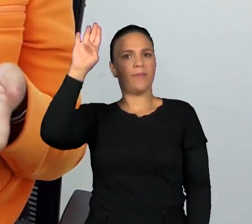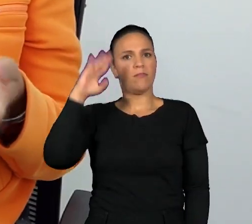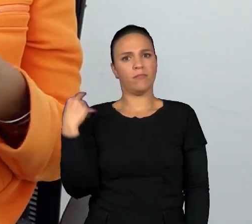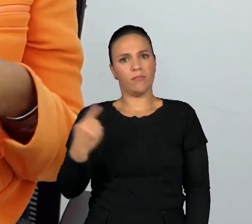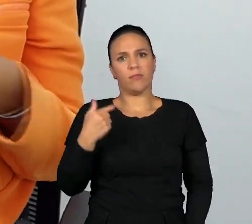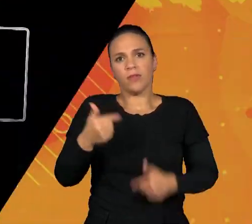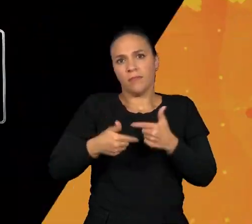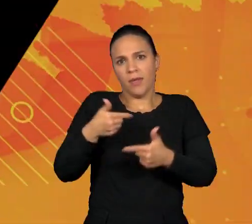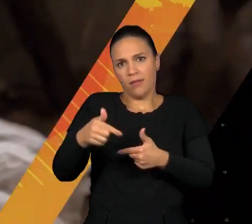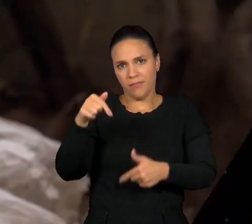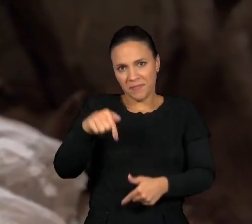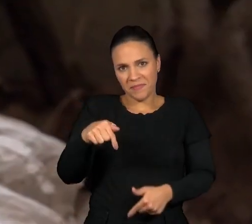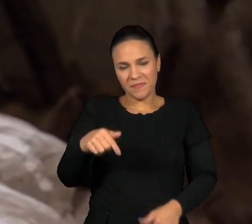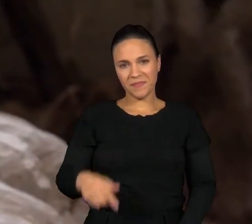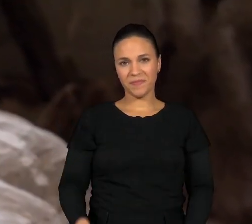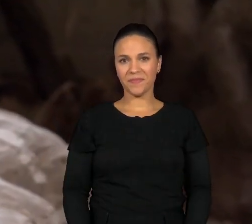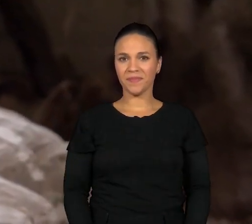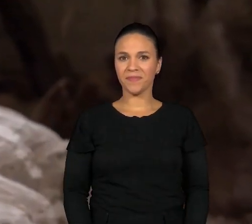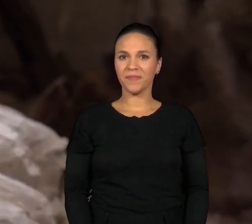da SPCine.